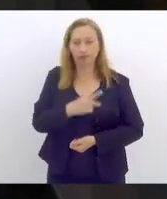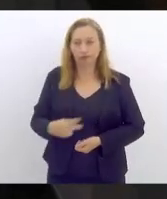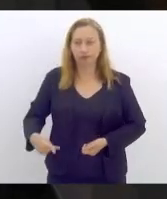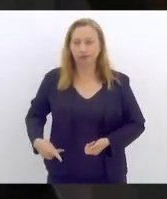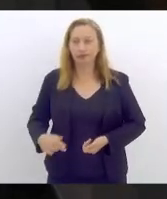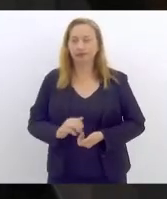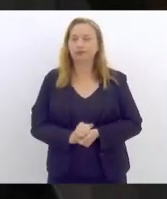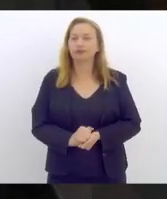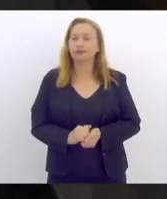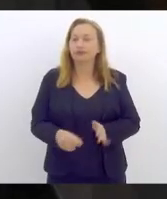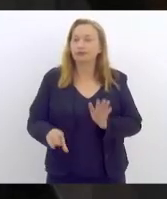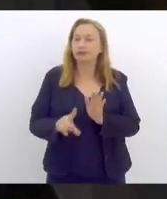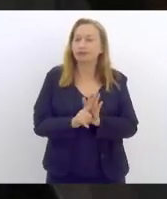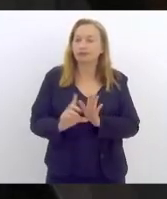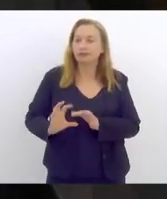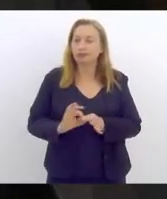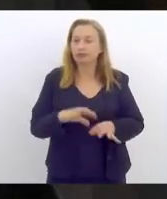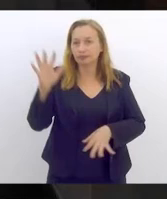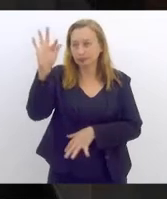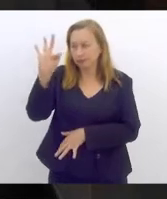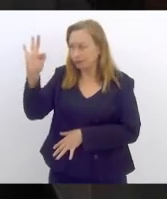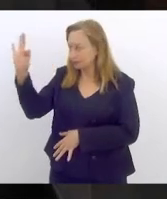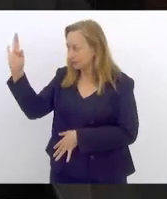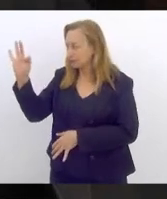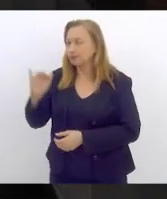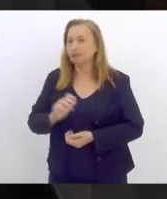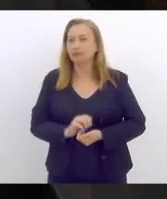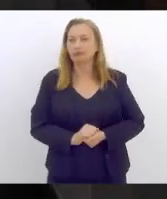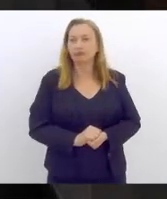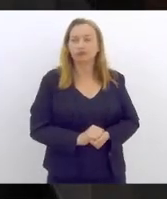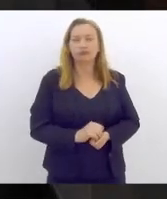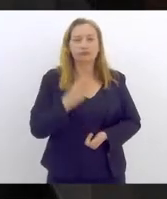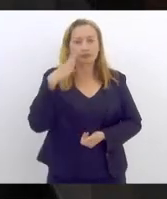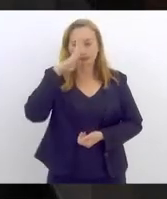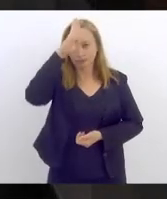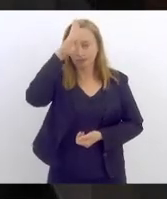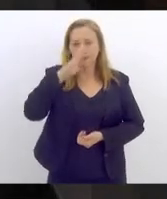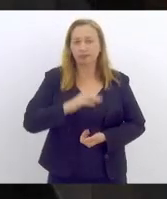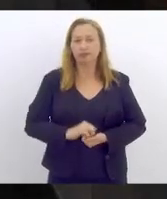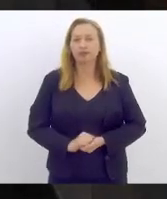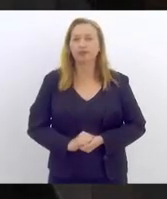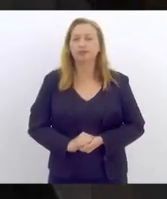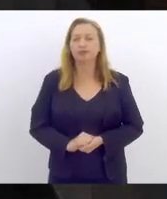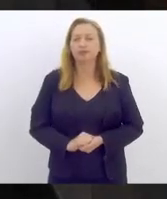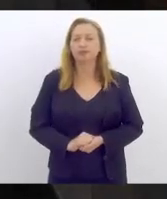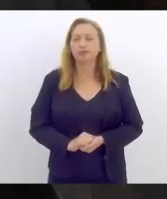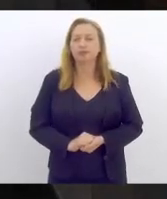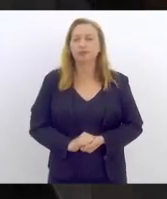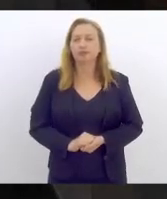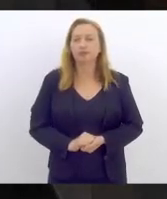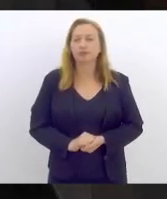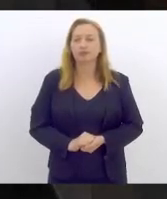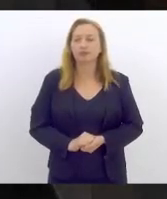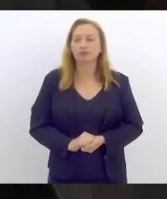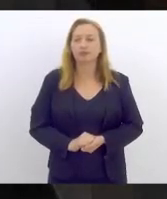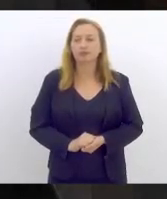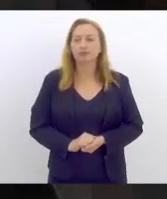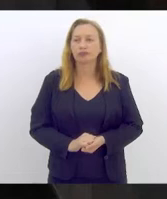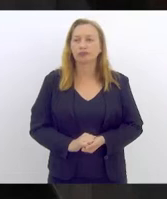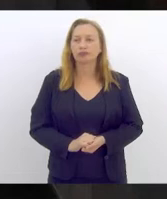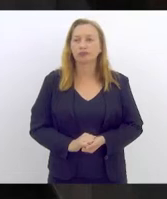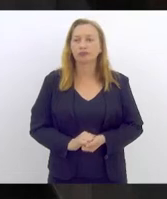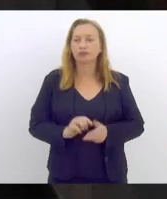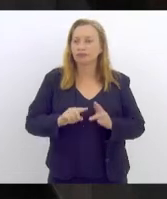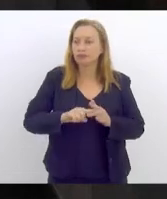esta lei complementar Federal emitida pelo Jair bolsonaro associada e